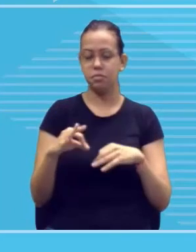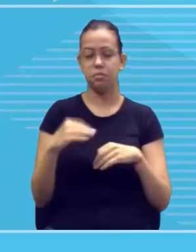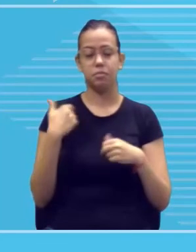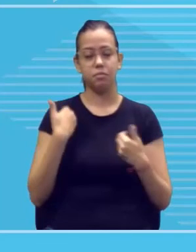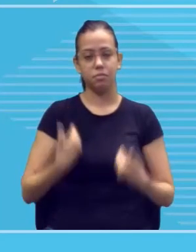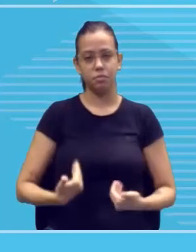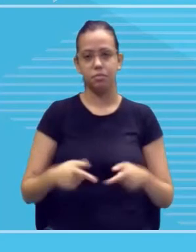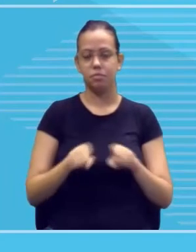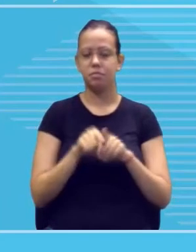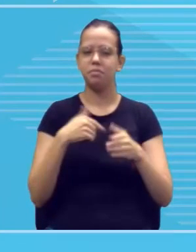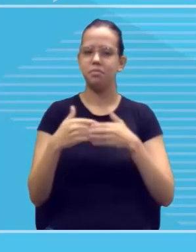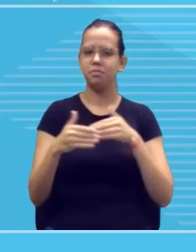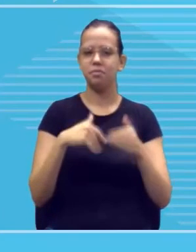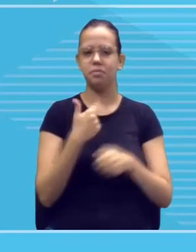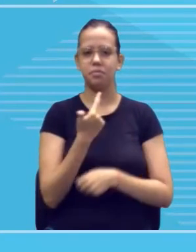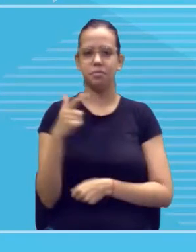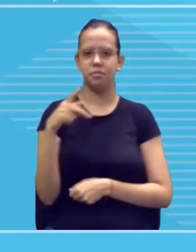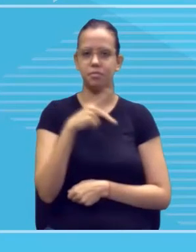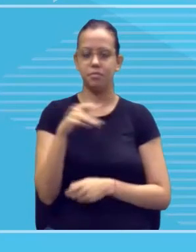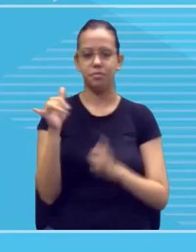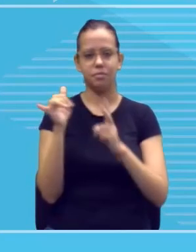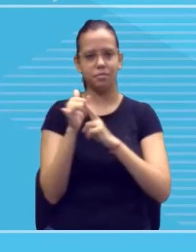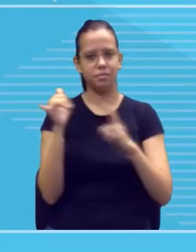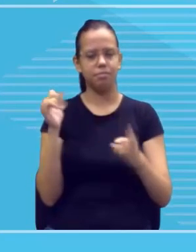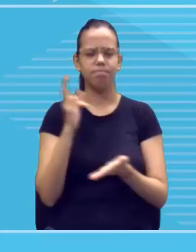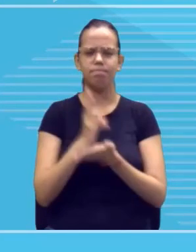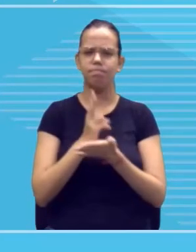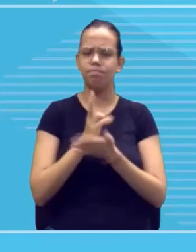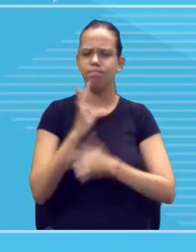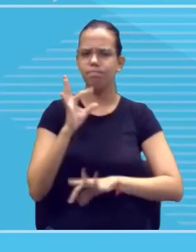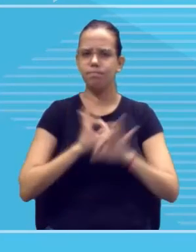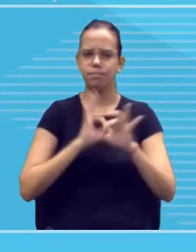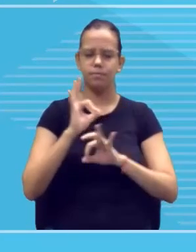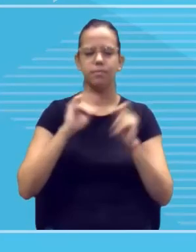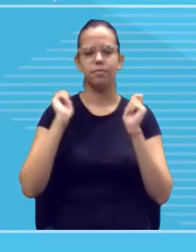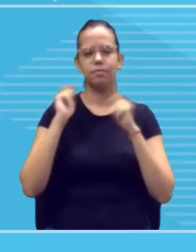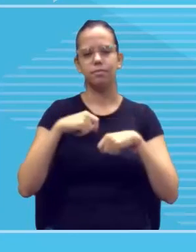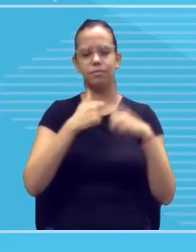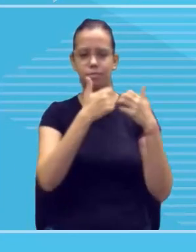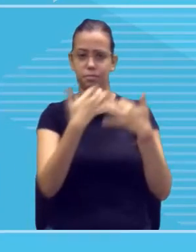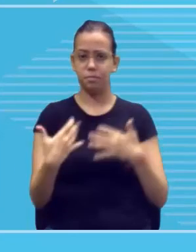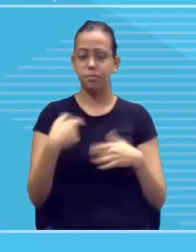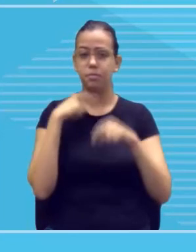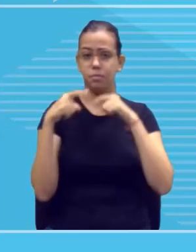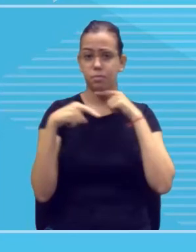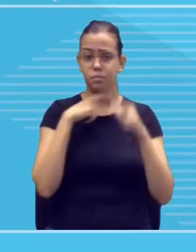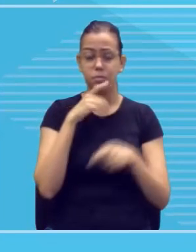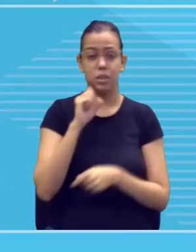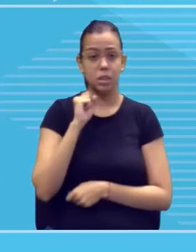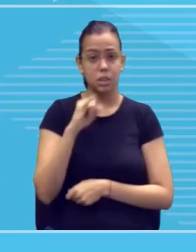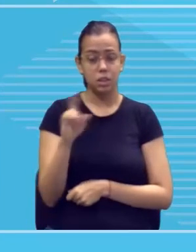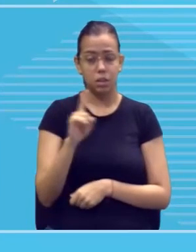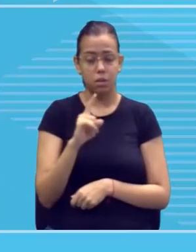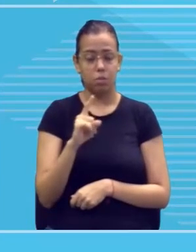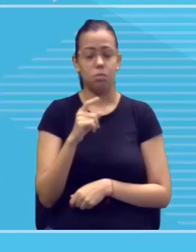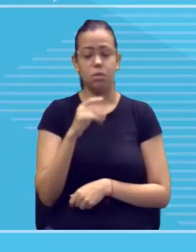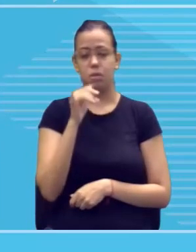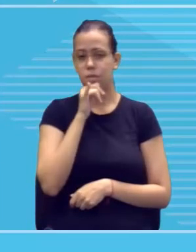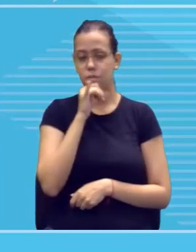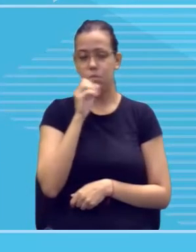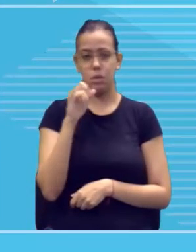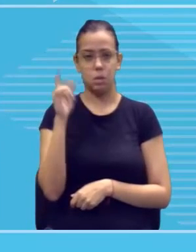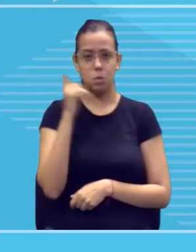professor aqui do canal educação a gente vai estar preparado para tirar sua dúvida se não naquele instante a gente pode não olha